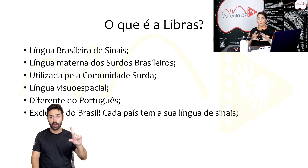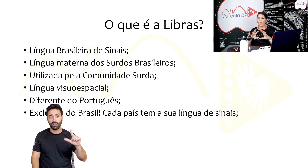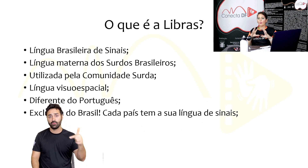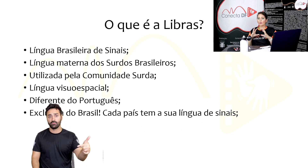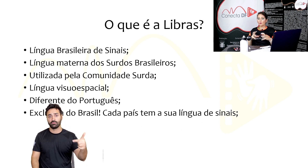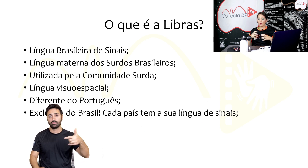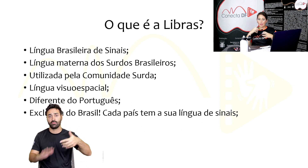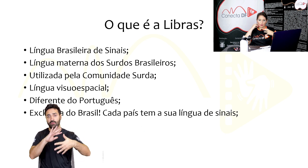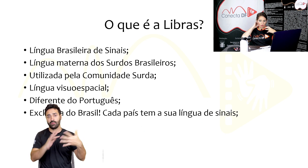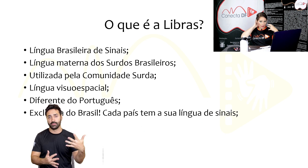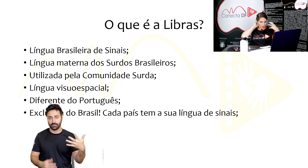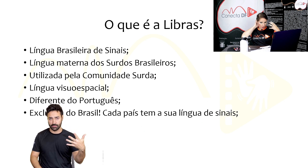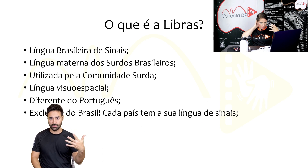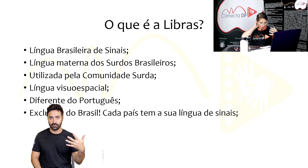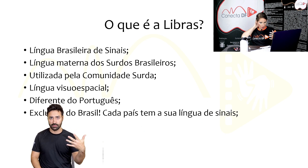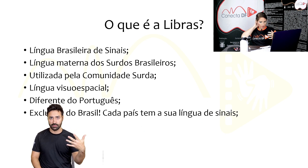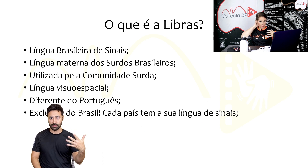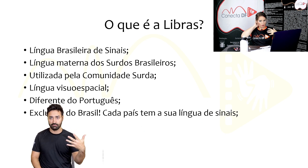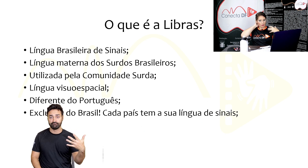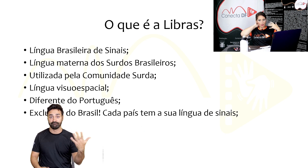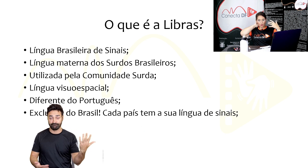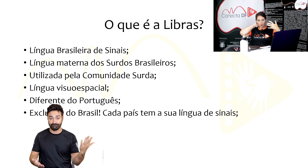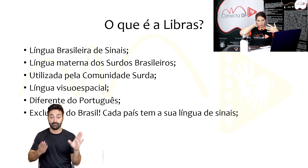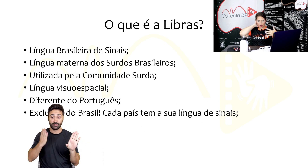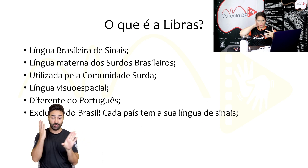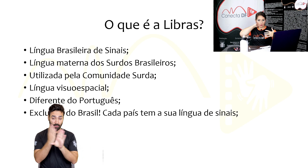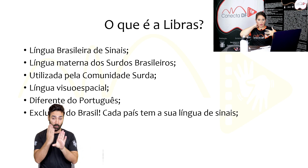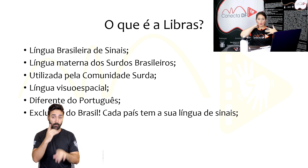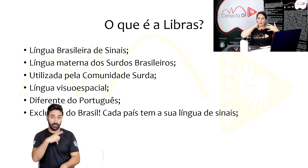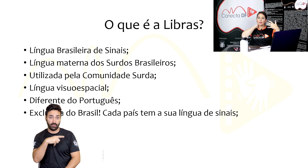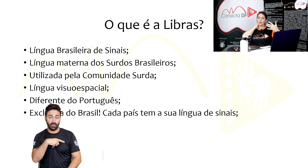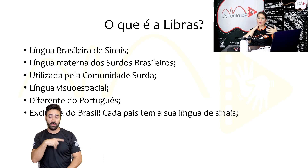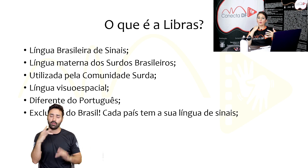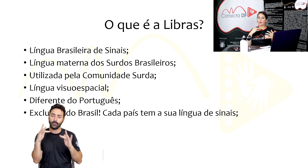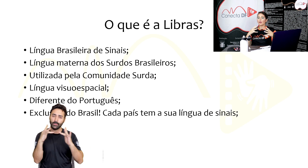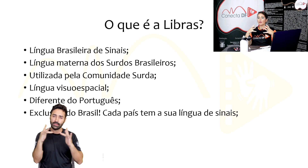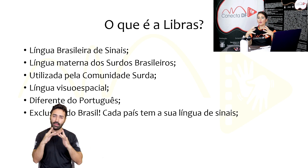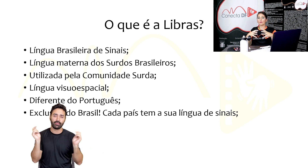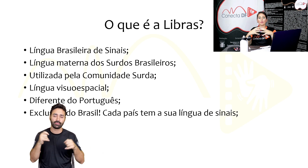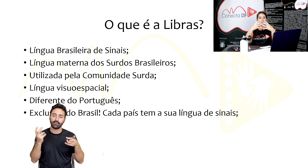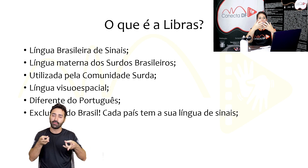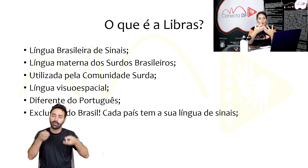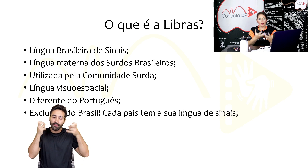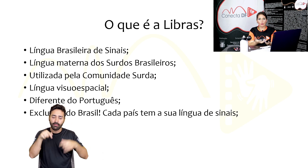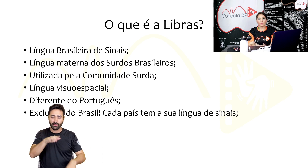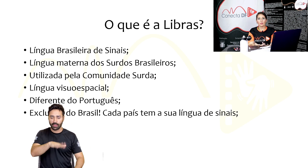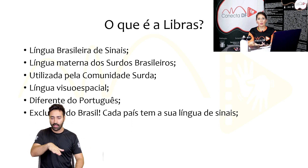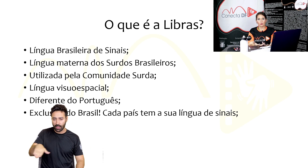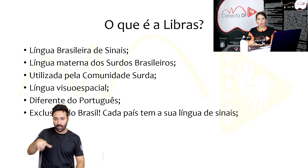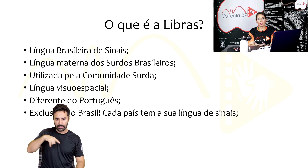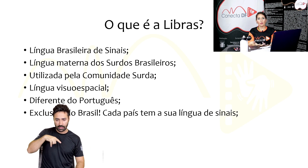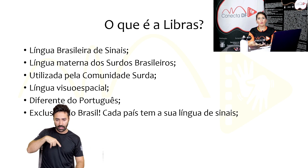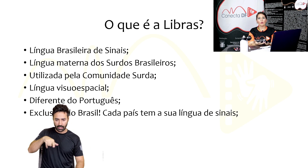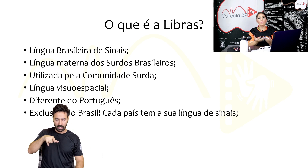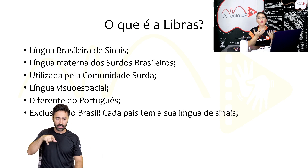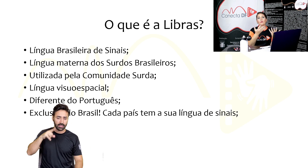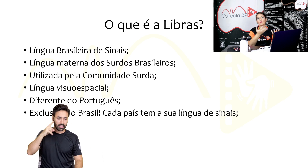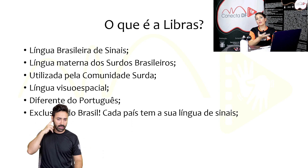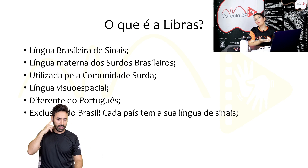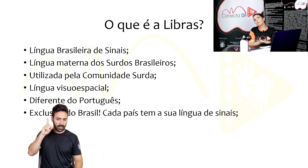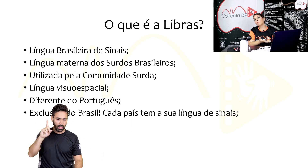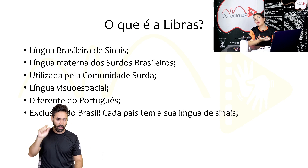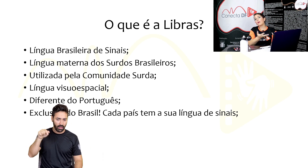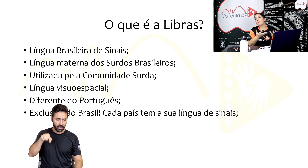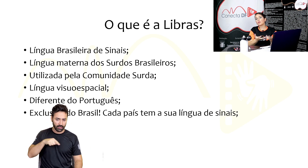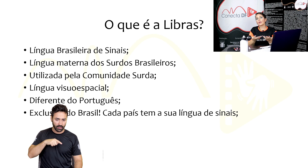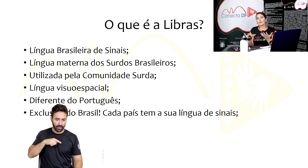seja, a partir do momento que você descobre, que você tem contato, que você percebe que uma criança tem uma deficiência auditiva, Se